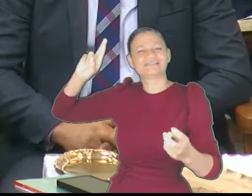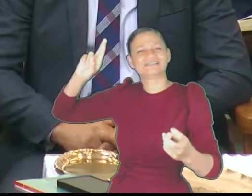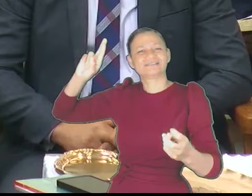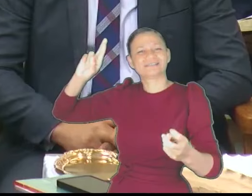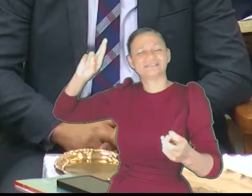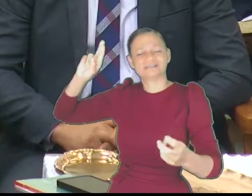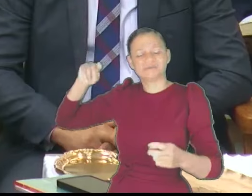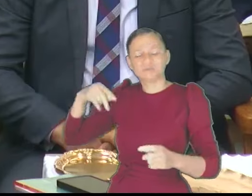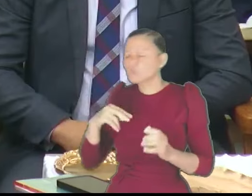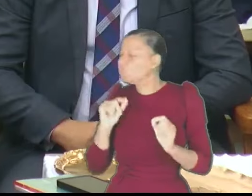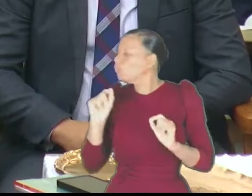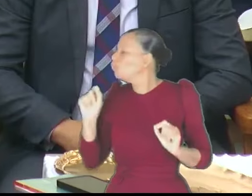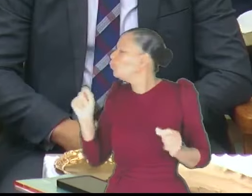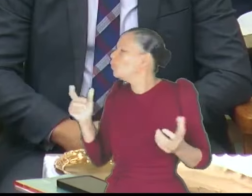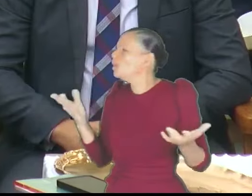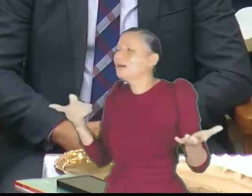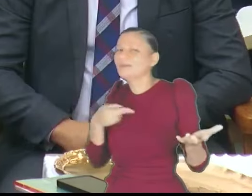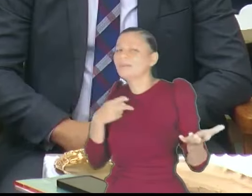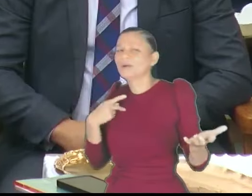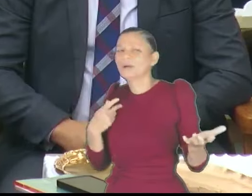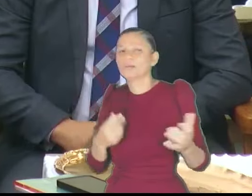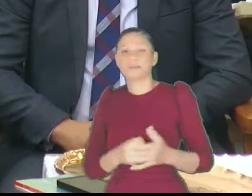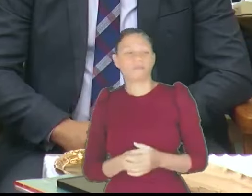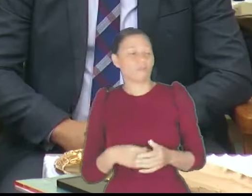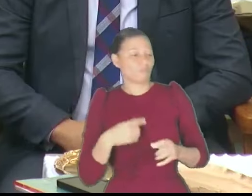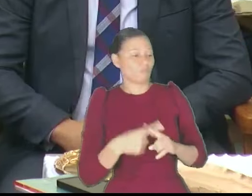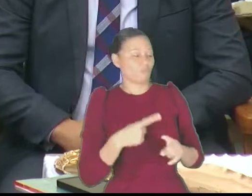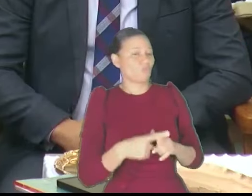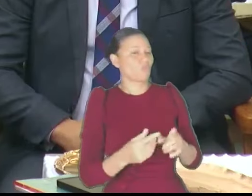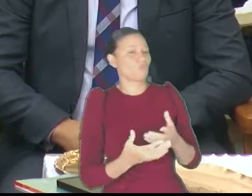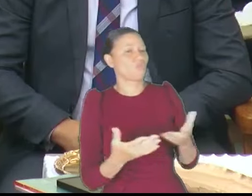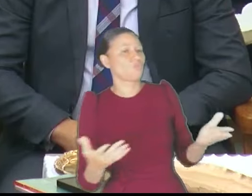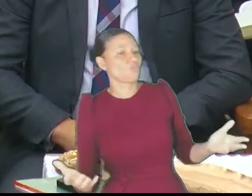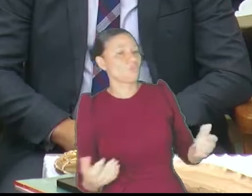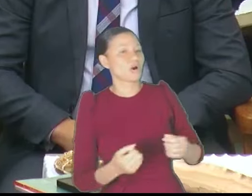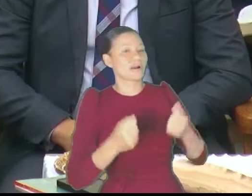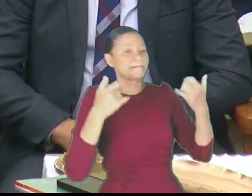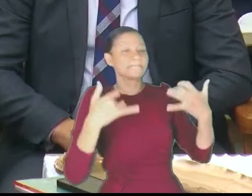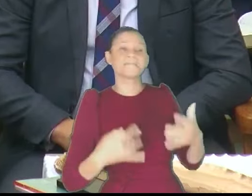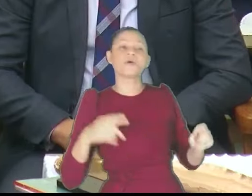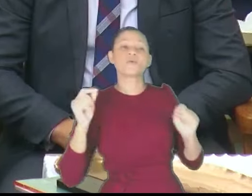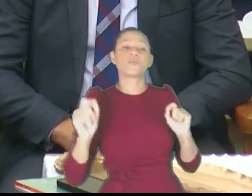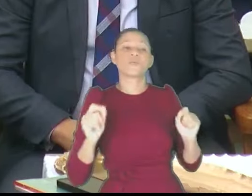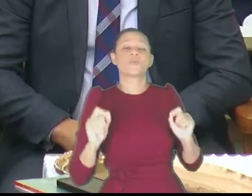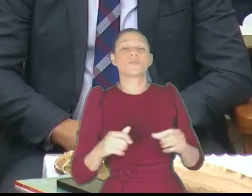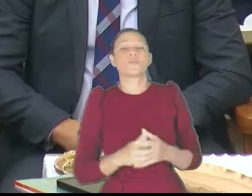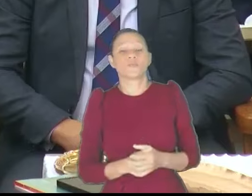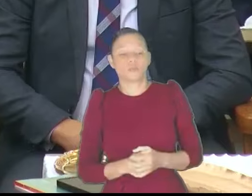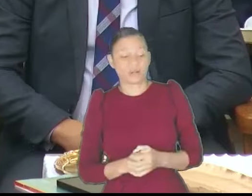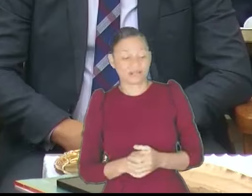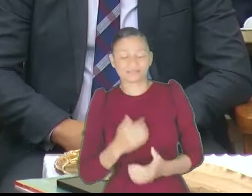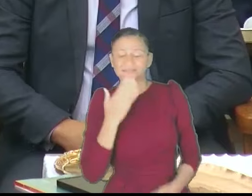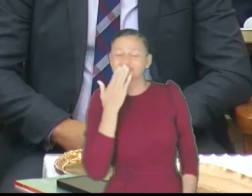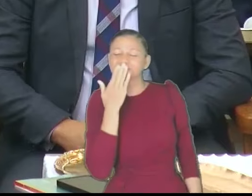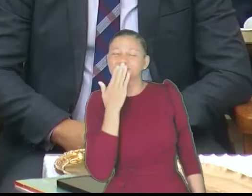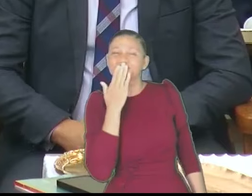Por que isso, pastor? Porque o ato de levantar o cutelo, Abraão estava dizendo o seguinte: a